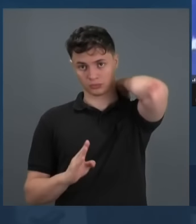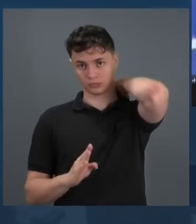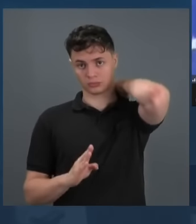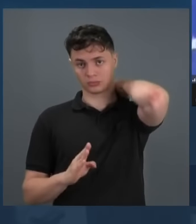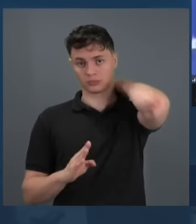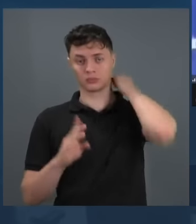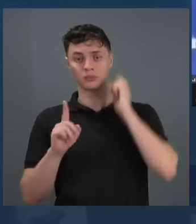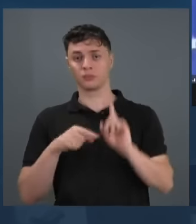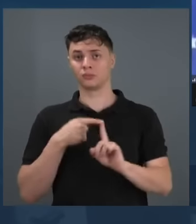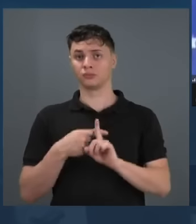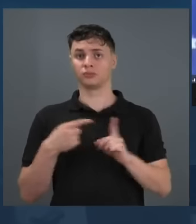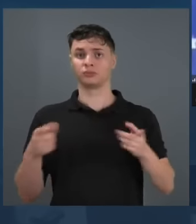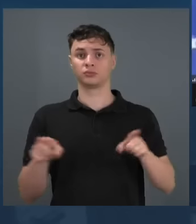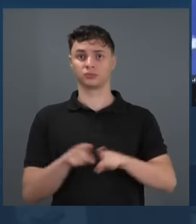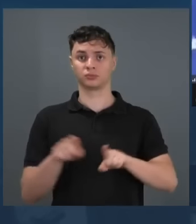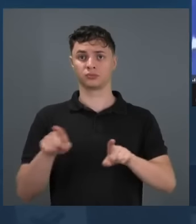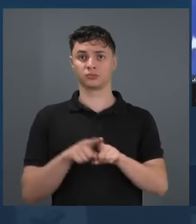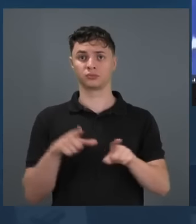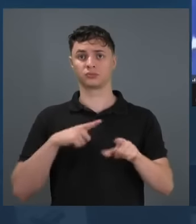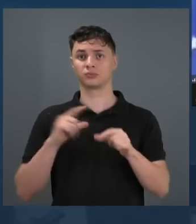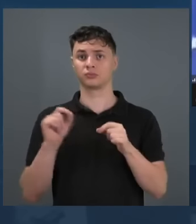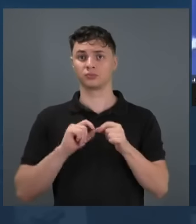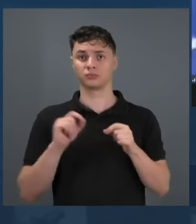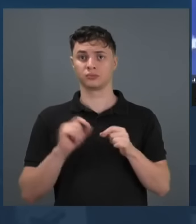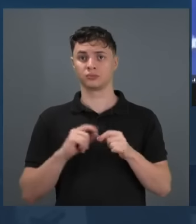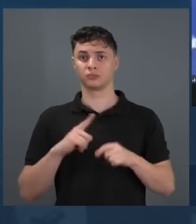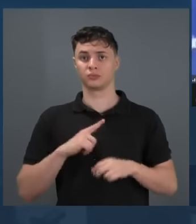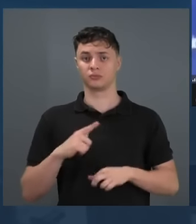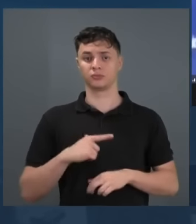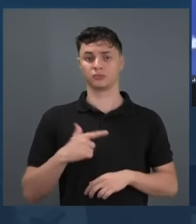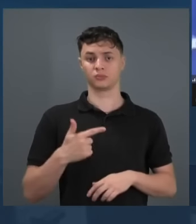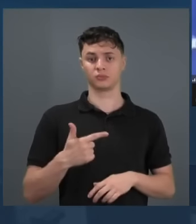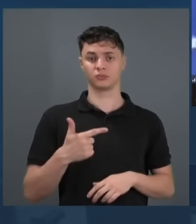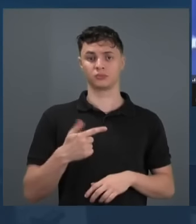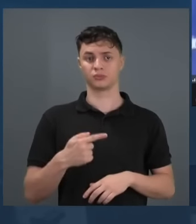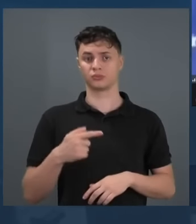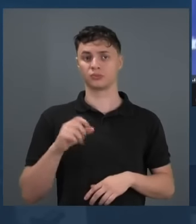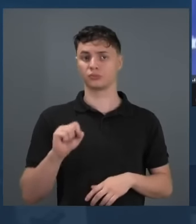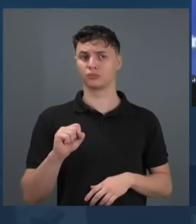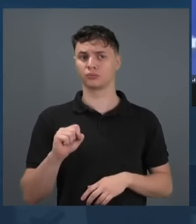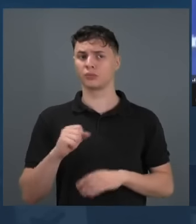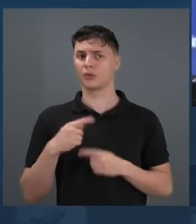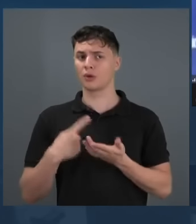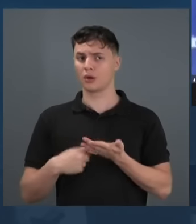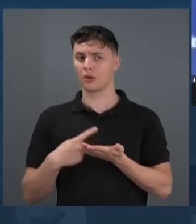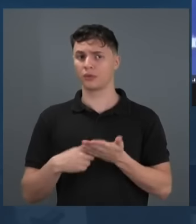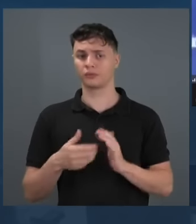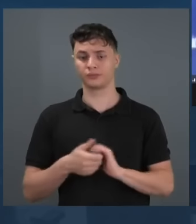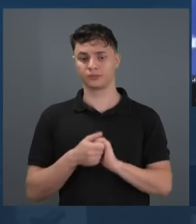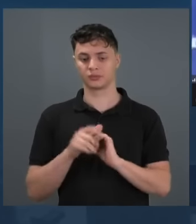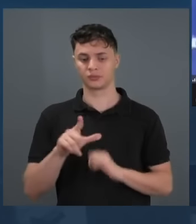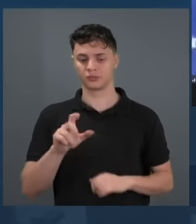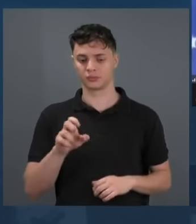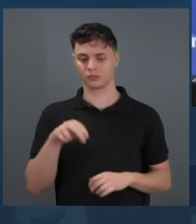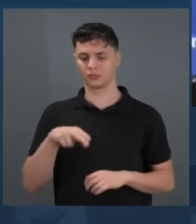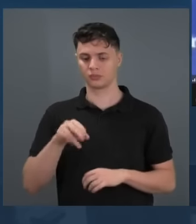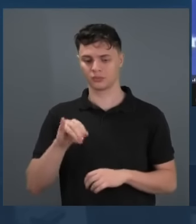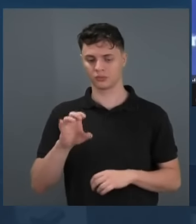Além desses, também foram realizados 278 acordos de leniência